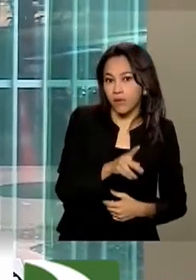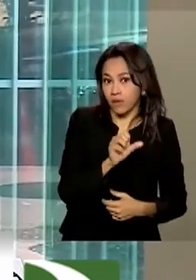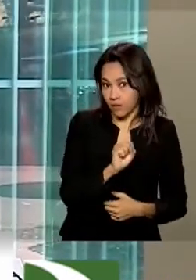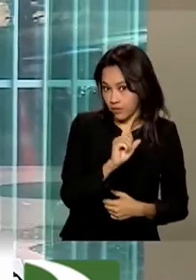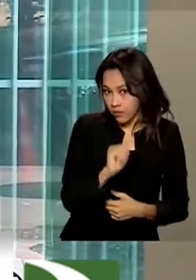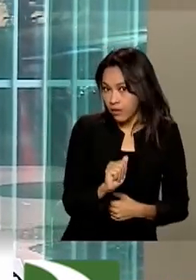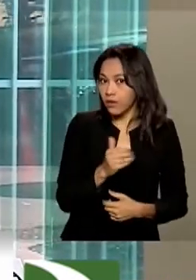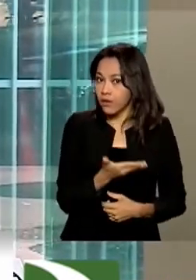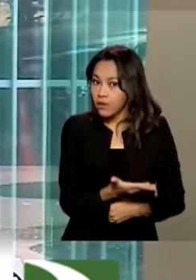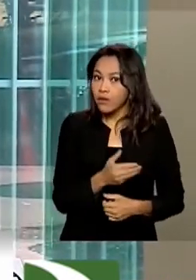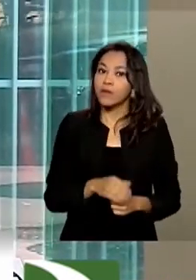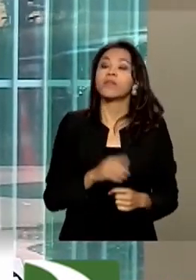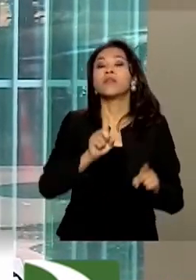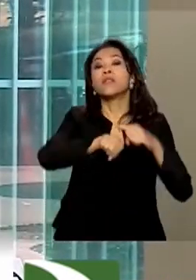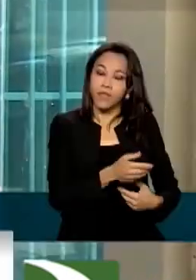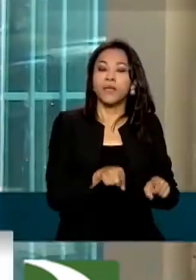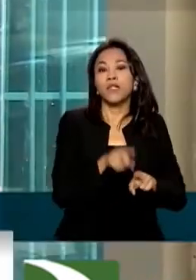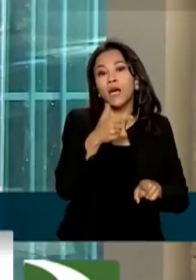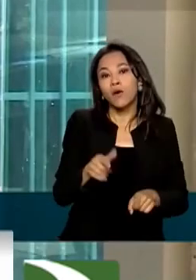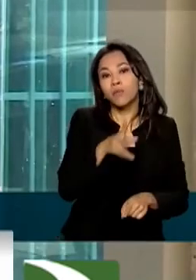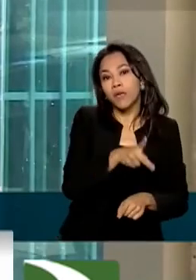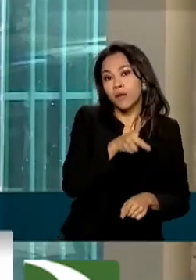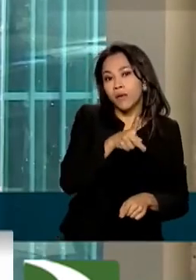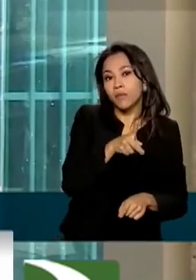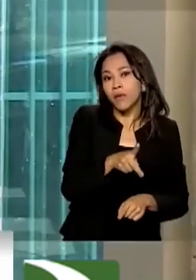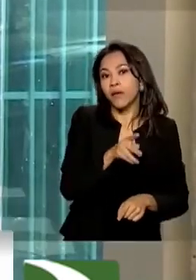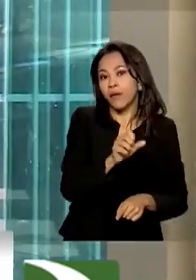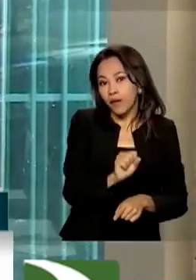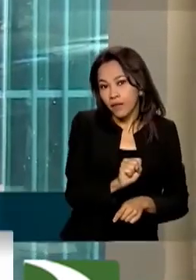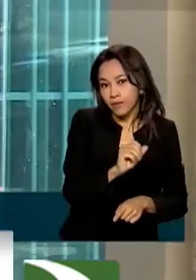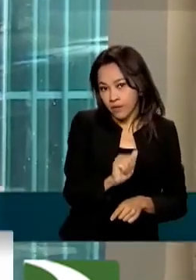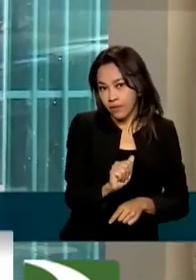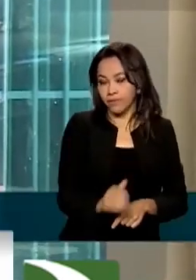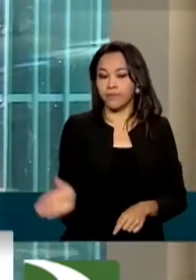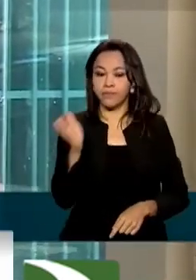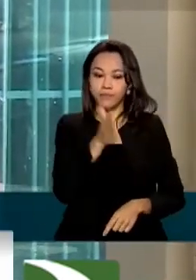Guedes, ele não tem amor. Olha, ele não tem amor ao cidadão brasileiro.